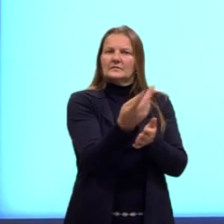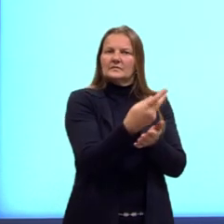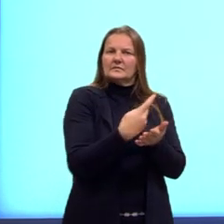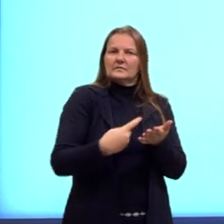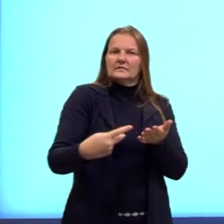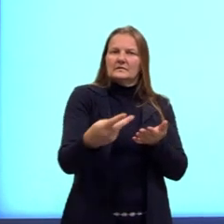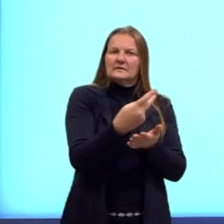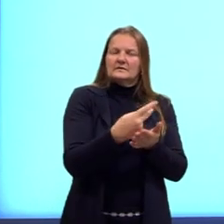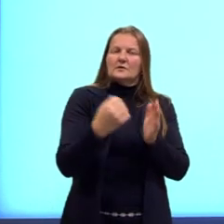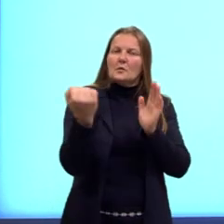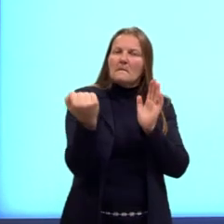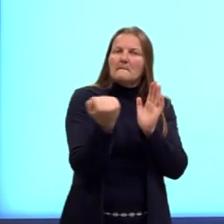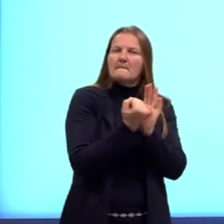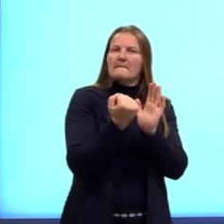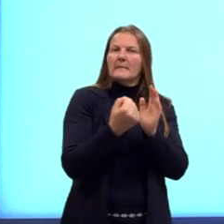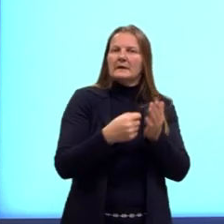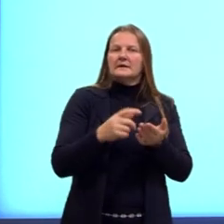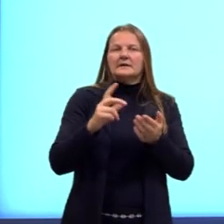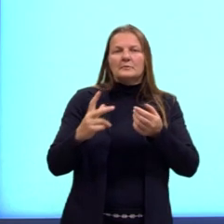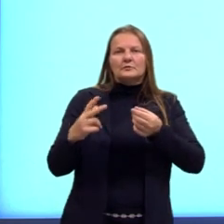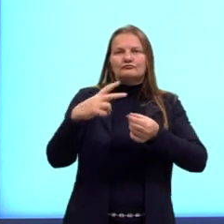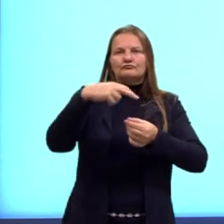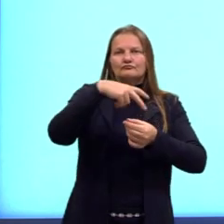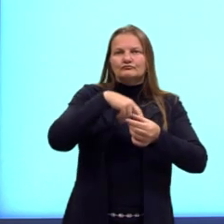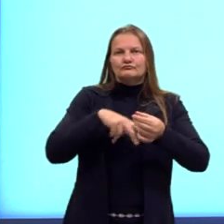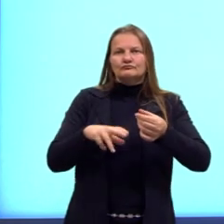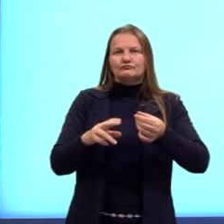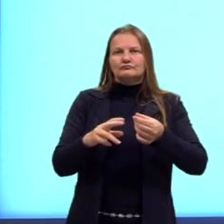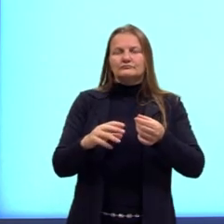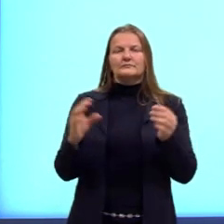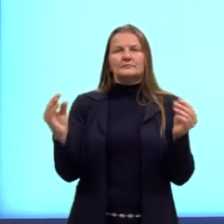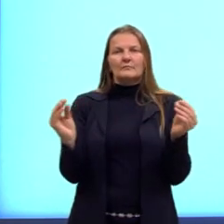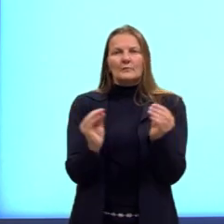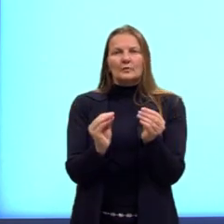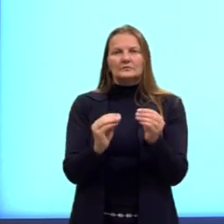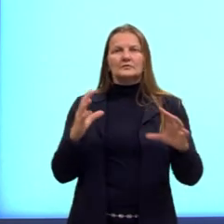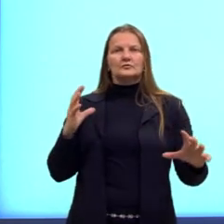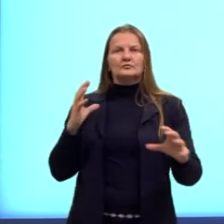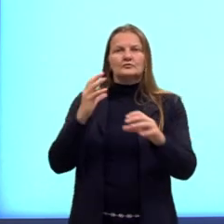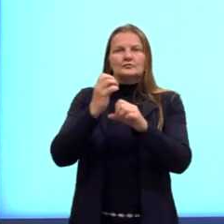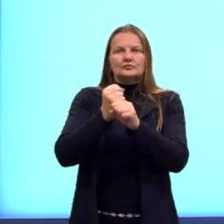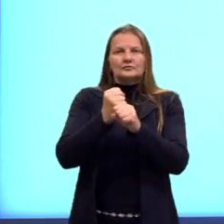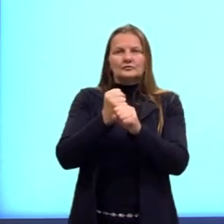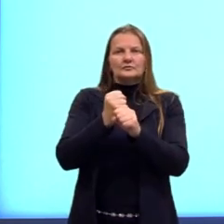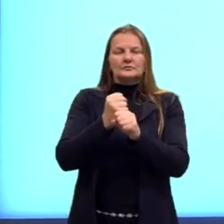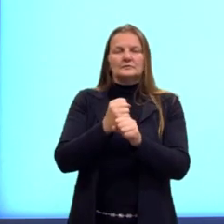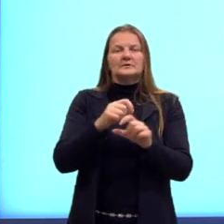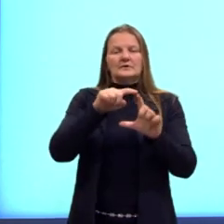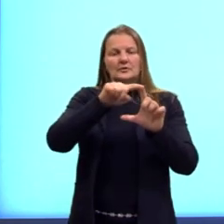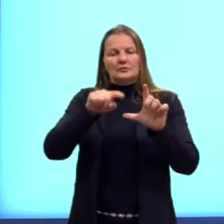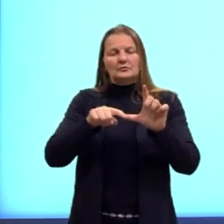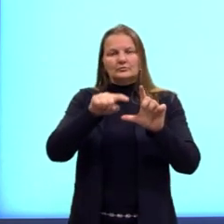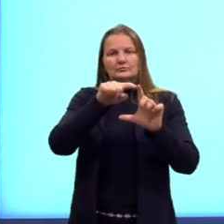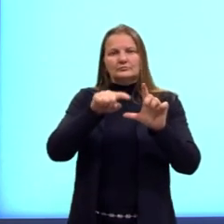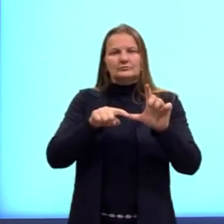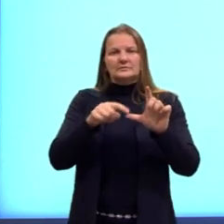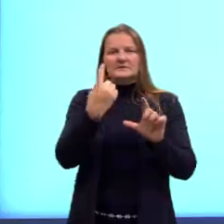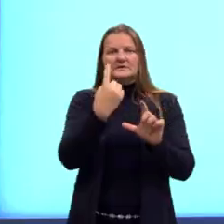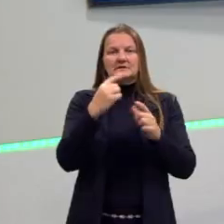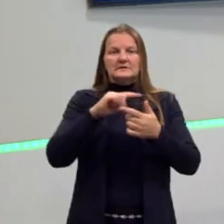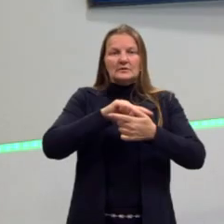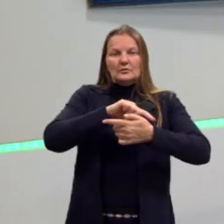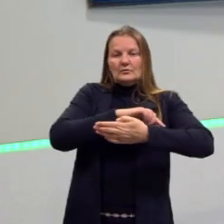marca ali os três ângulos e recorta vai formar exatamente um ângulo de meia volta e esta